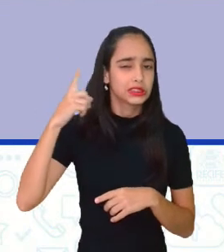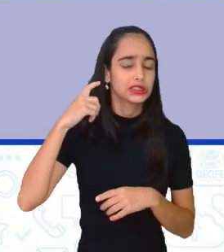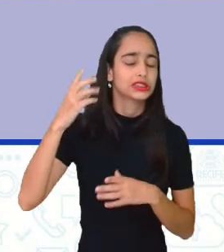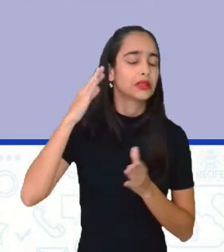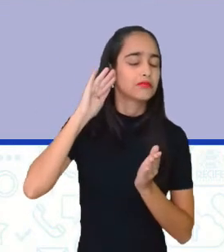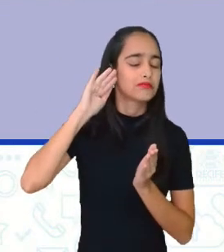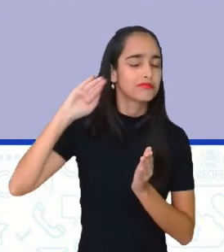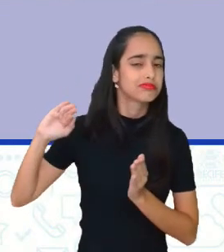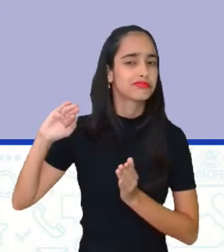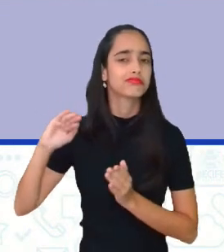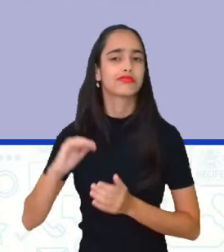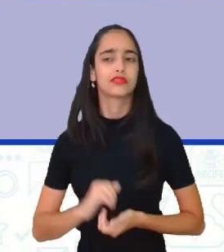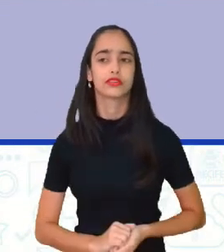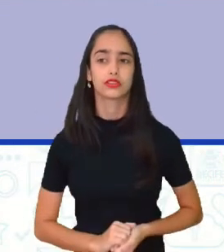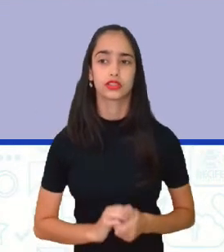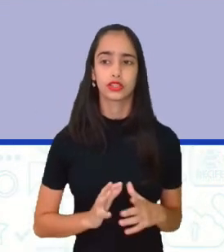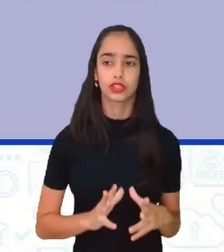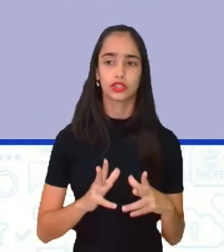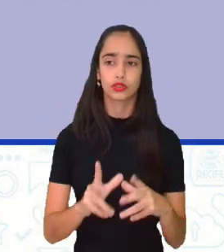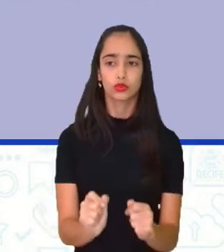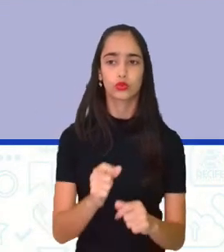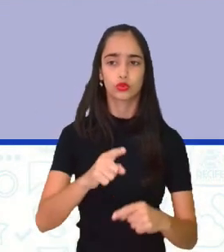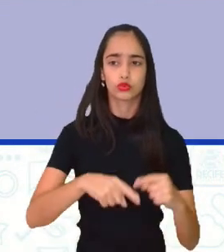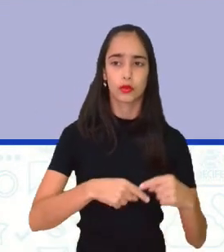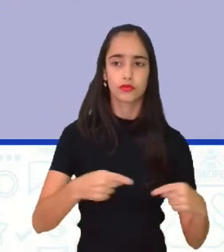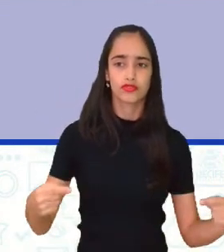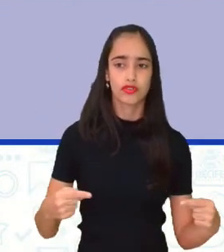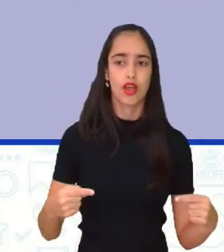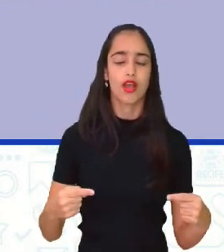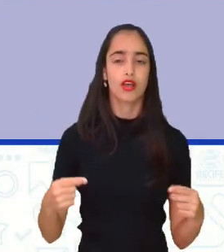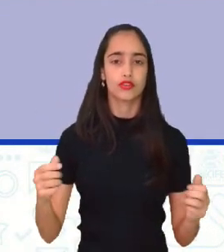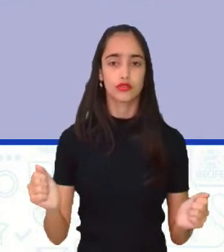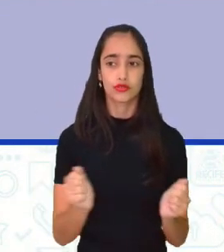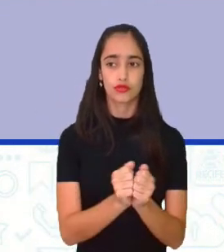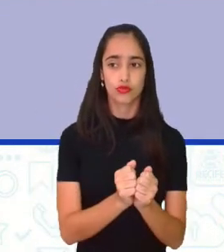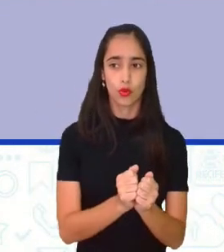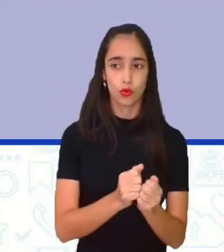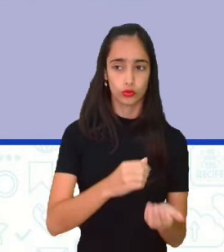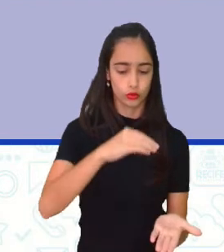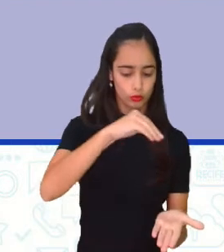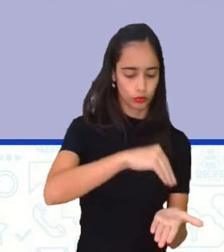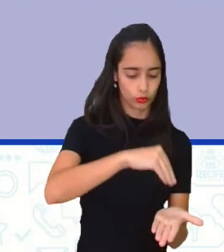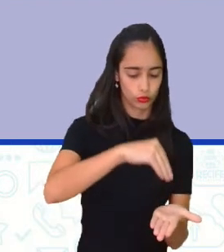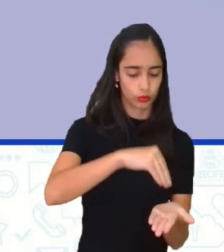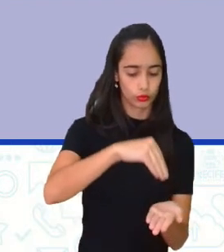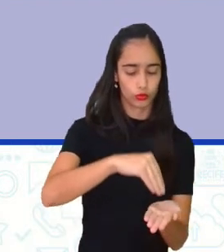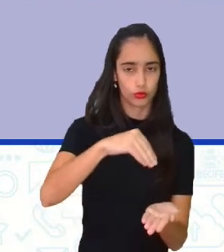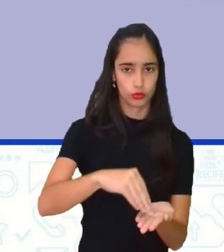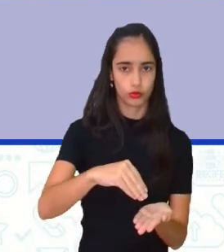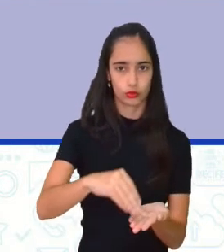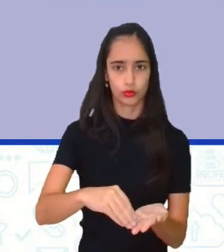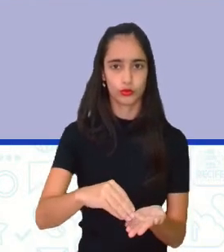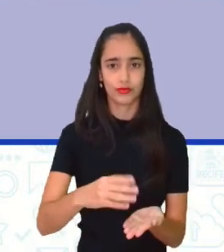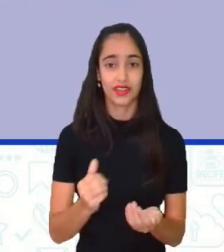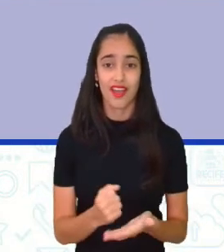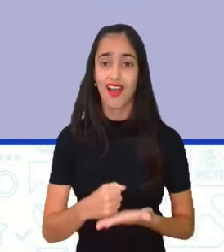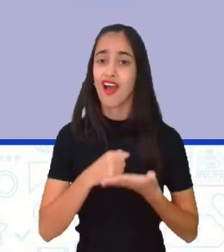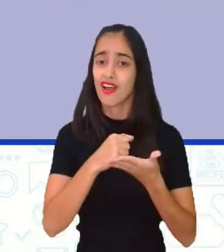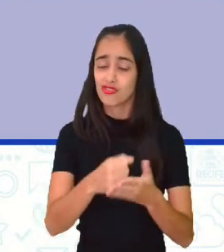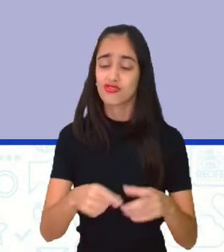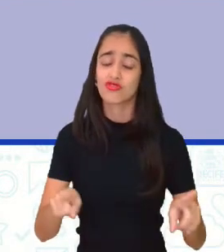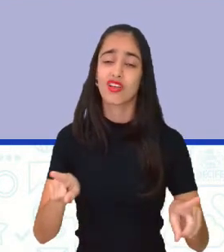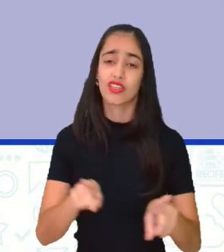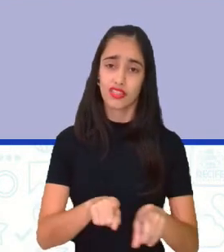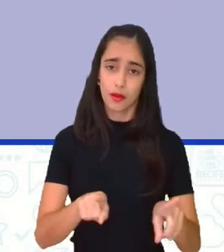aparelhos conectados aos plugs estejam protegidos contra curto-circuito. Então, o filtro de linha é um dispositivo também